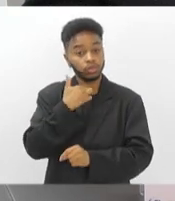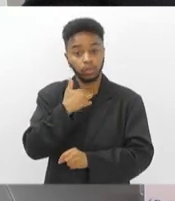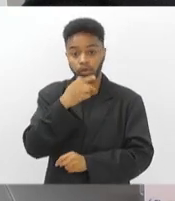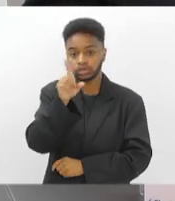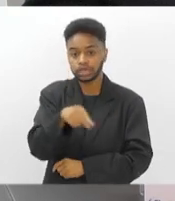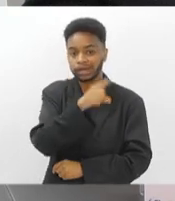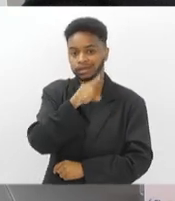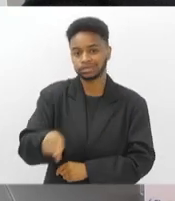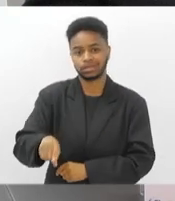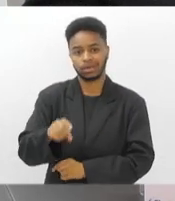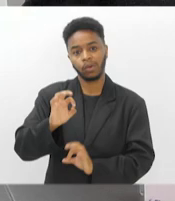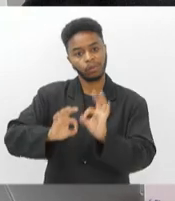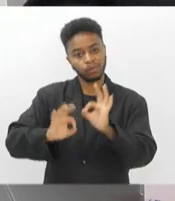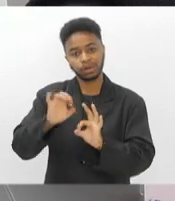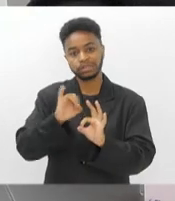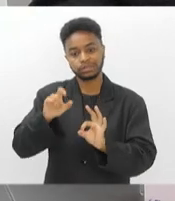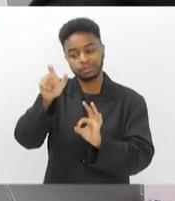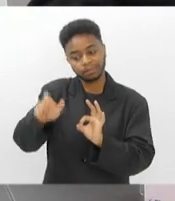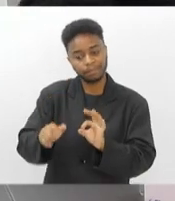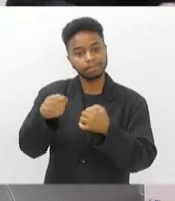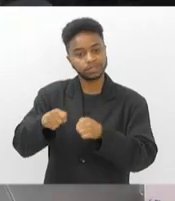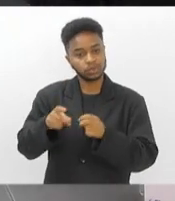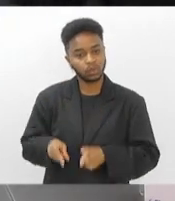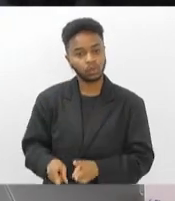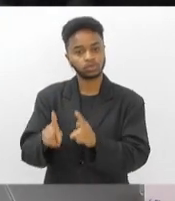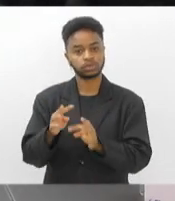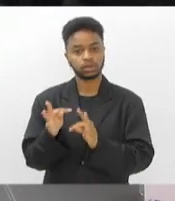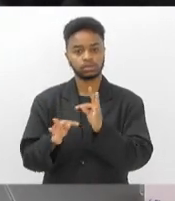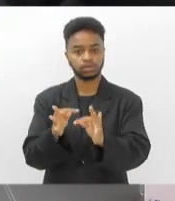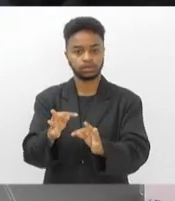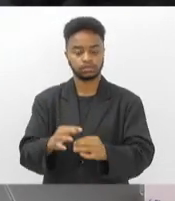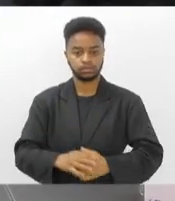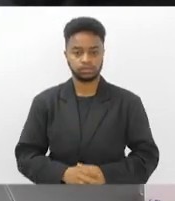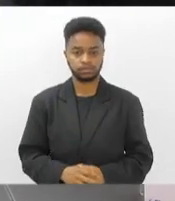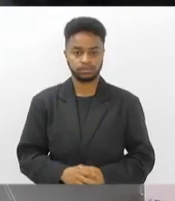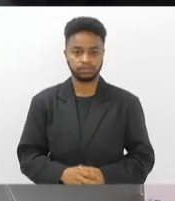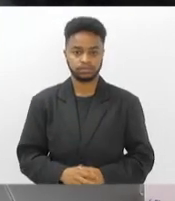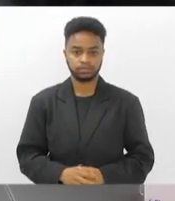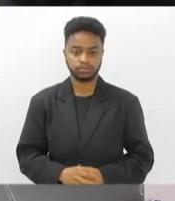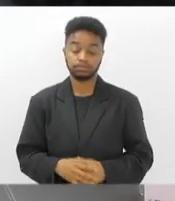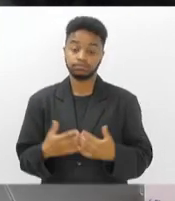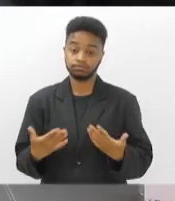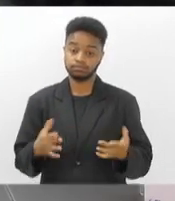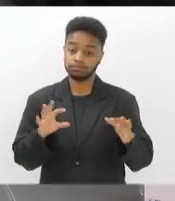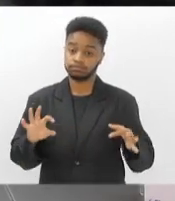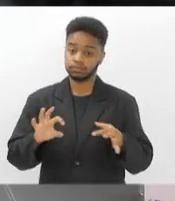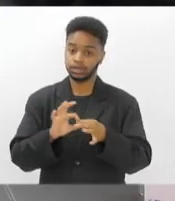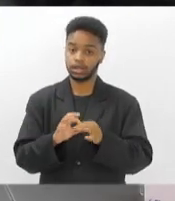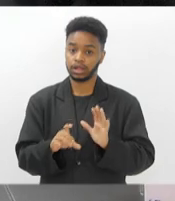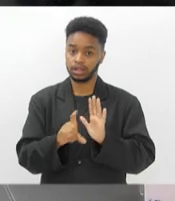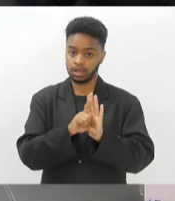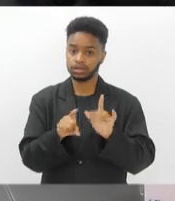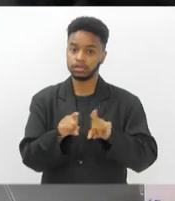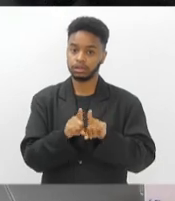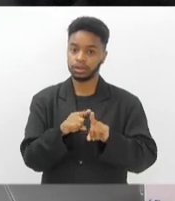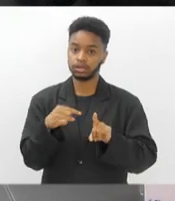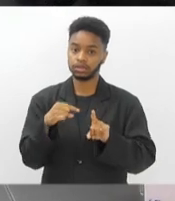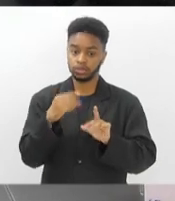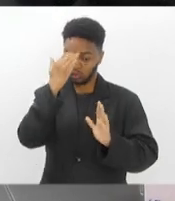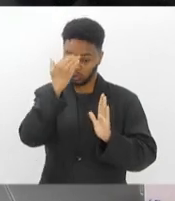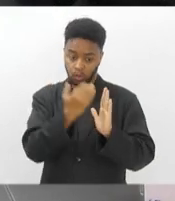Cancelar plano de quem precisa ter tratamento continuado então com base na legislação inclusive que tá sendo